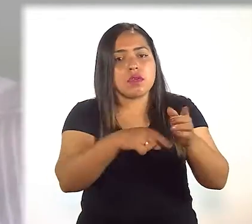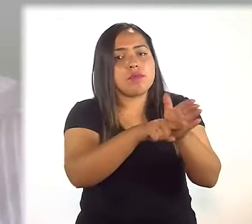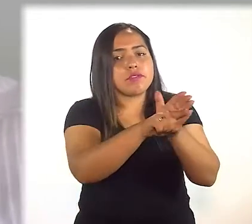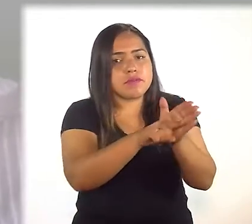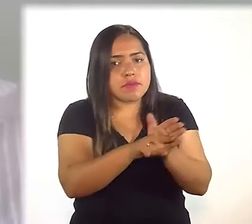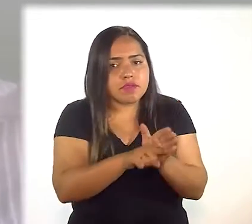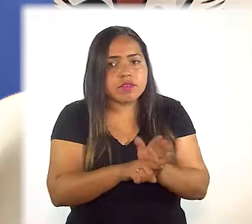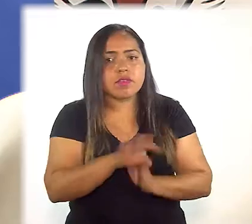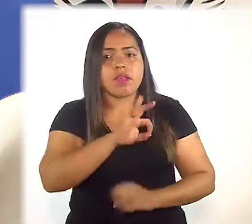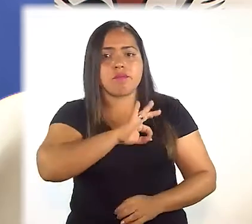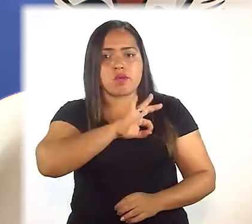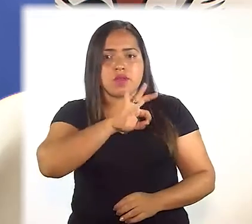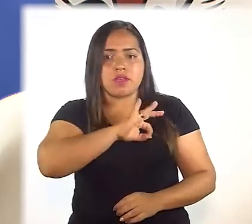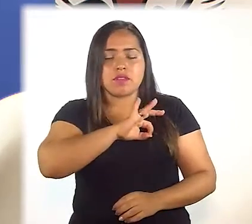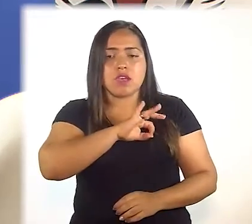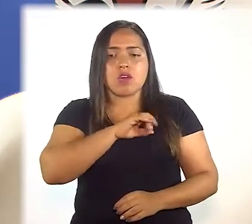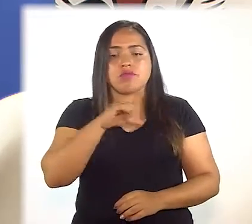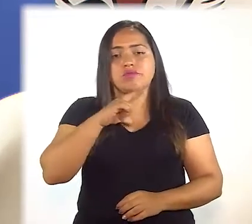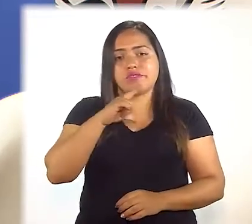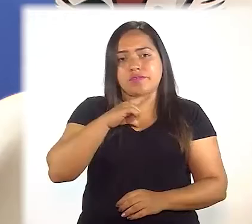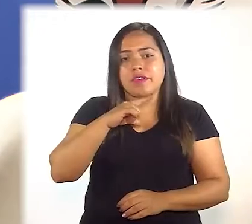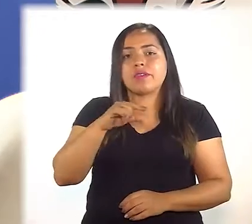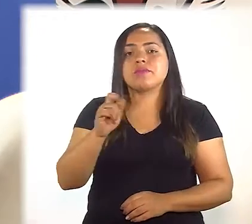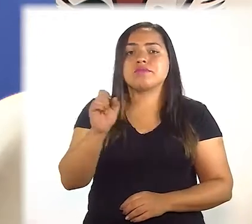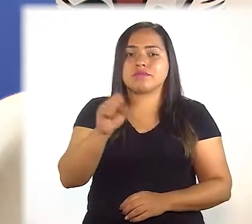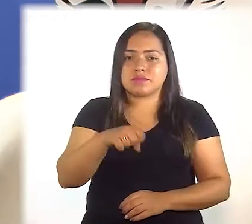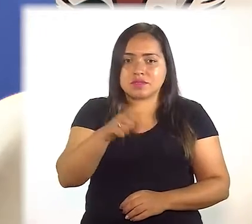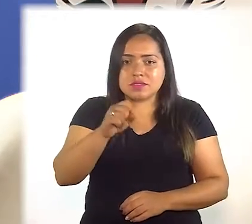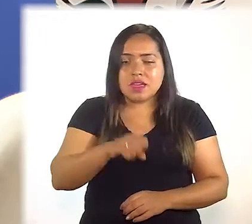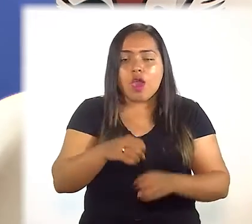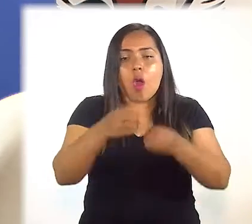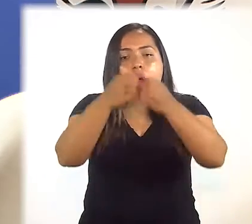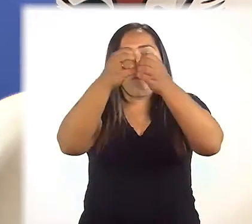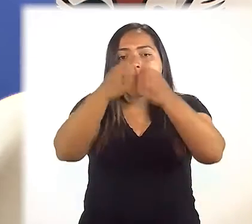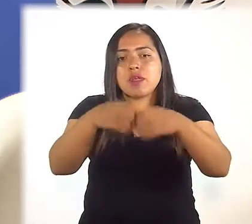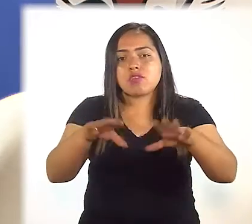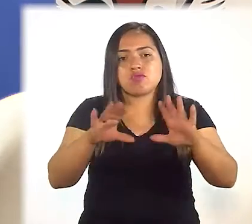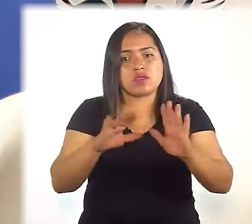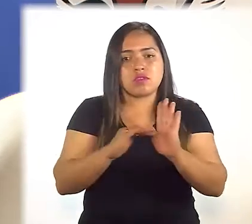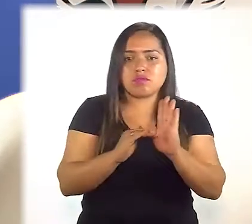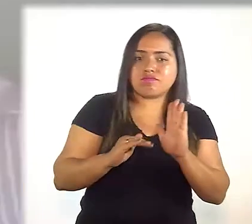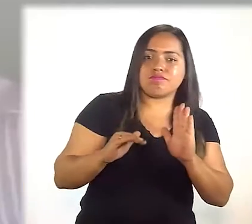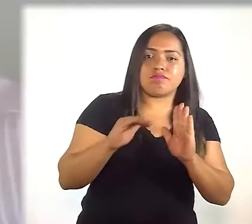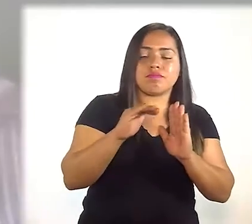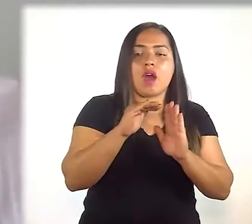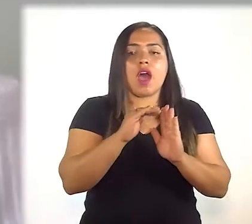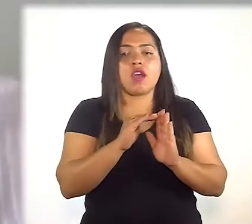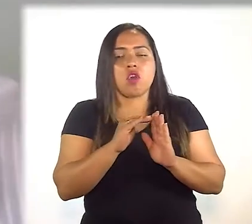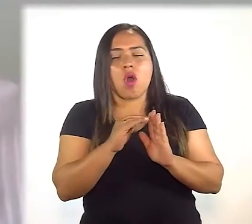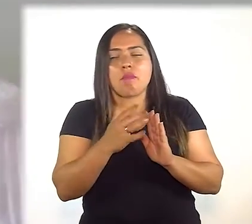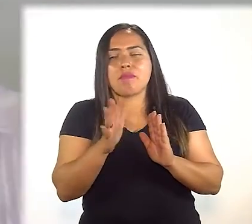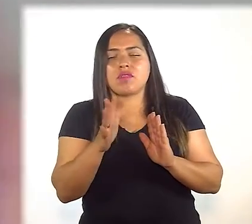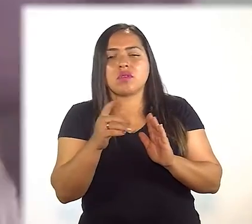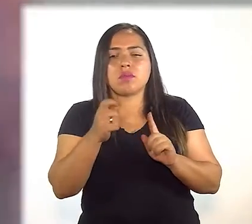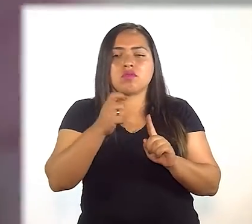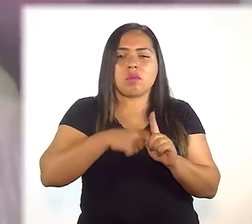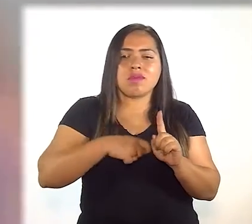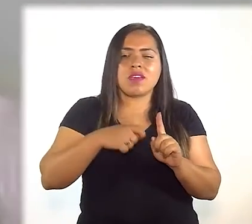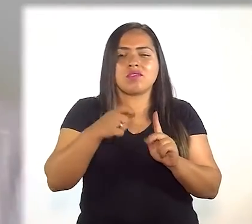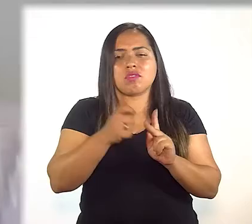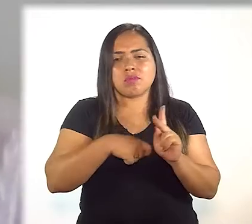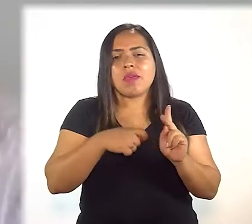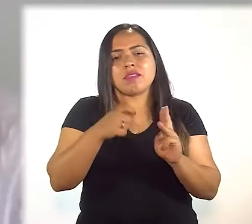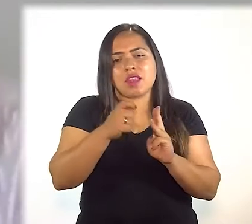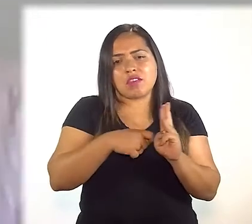investigação policial. Não tivemos, assim, um prejuízo maior em termos de atendimento, salvo